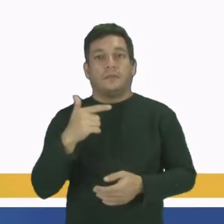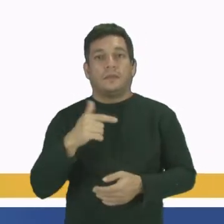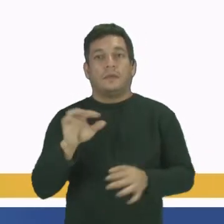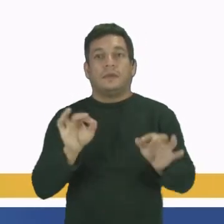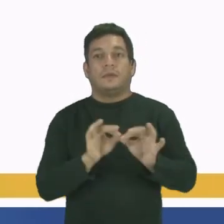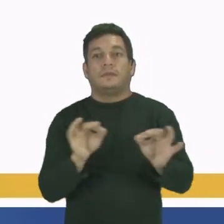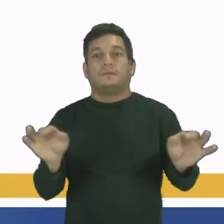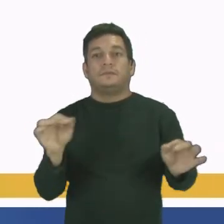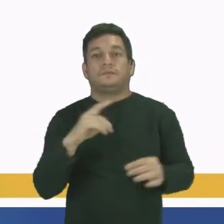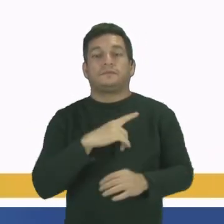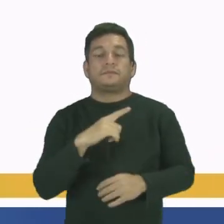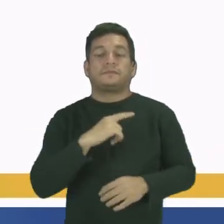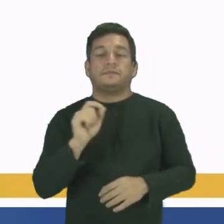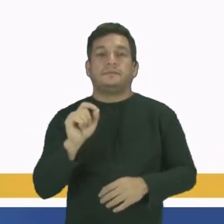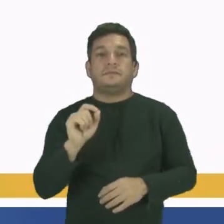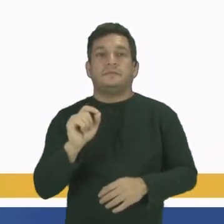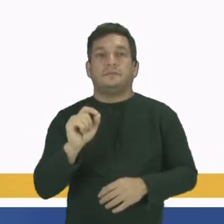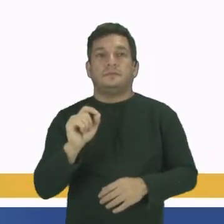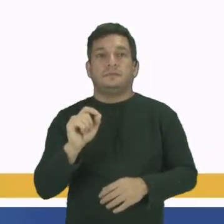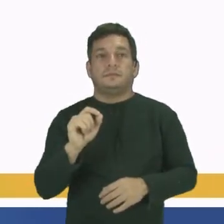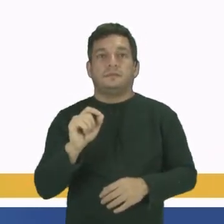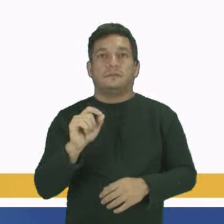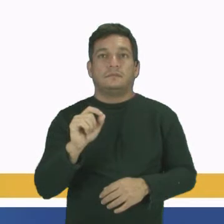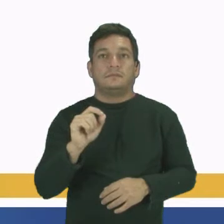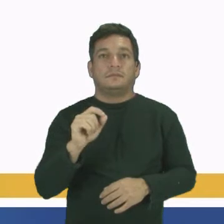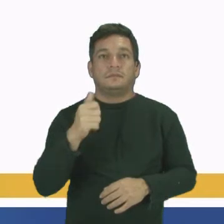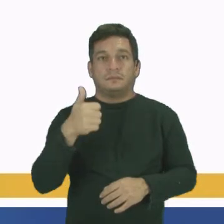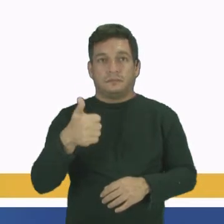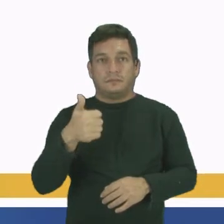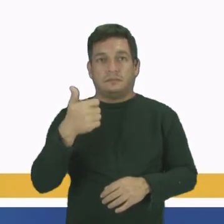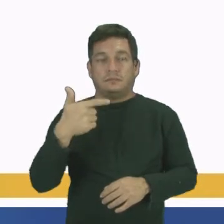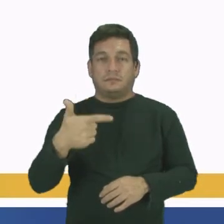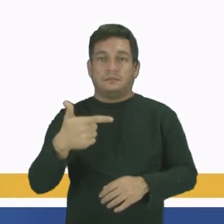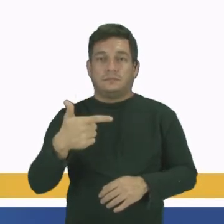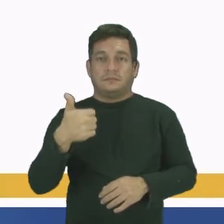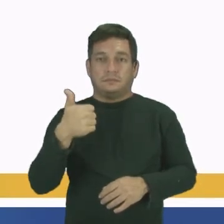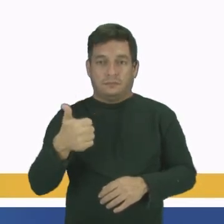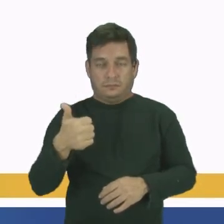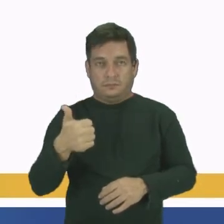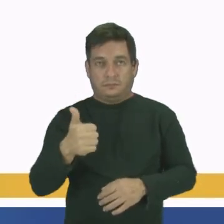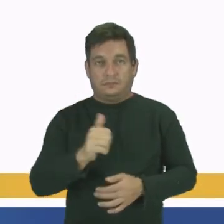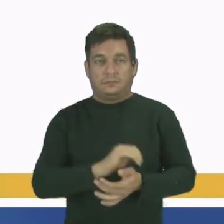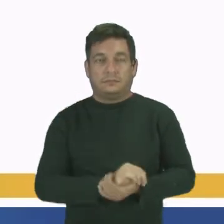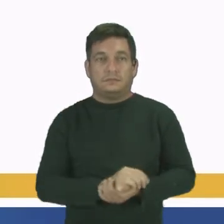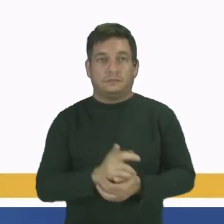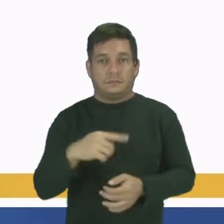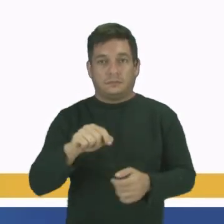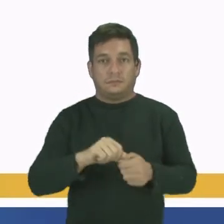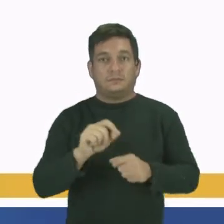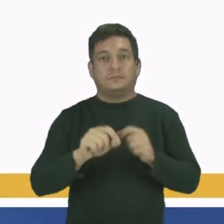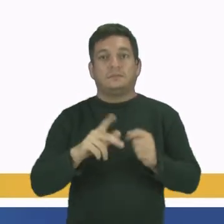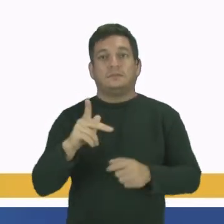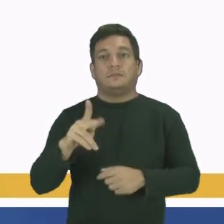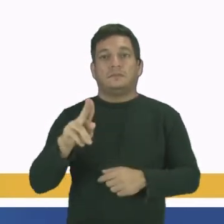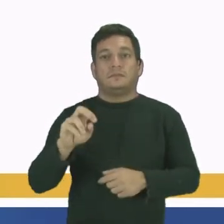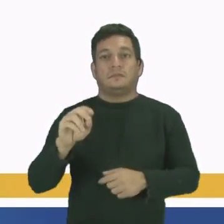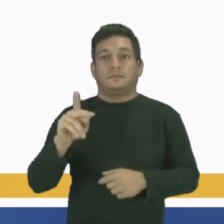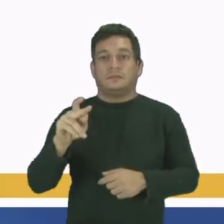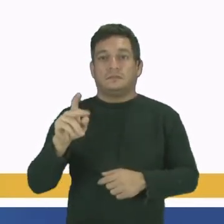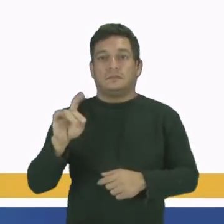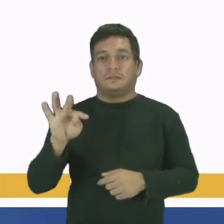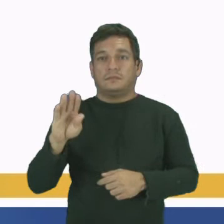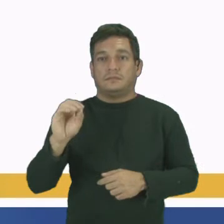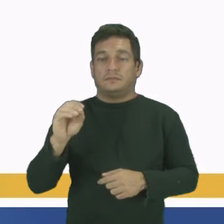linha, nós temos o produto de 1, 2 e 1. Quando você faz o produto